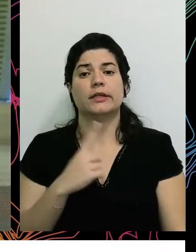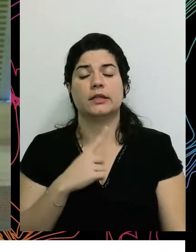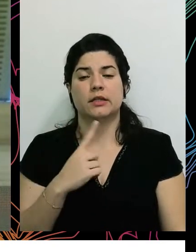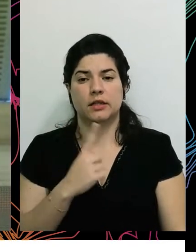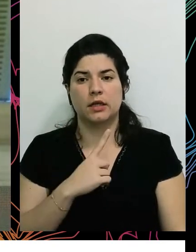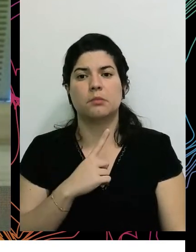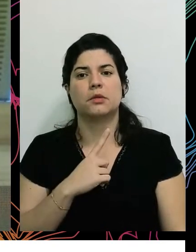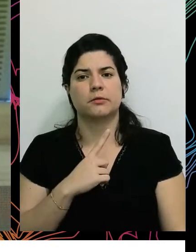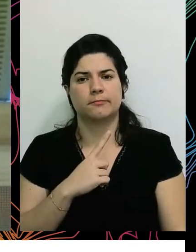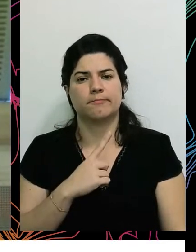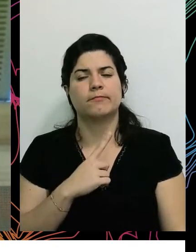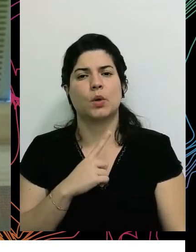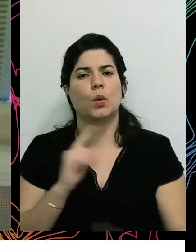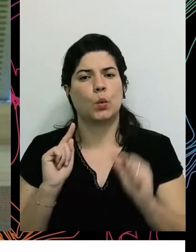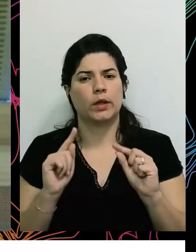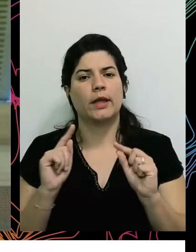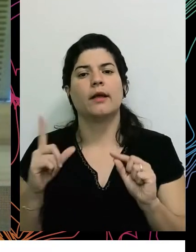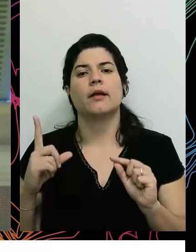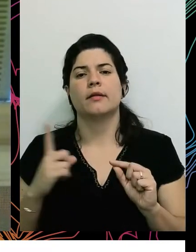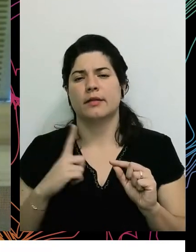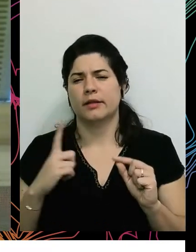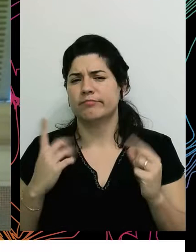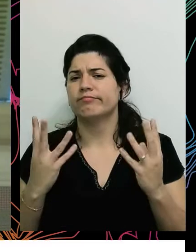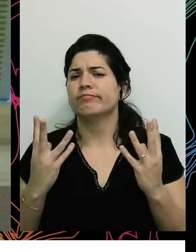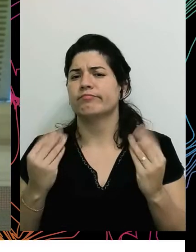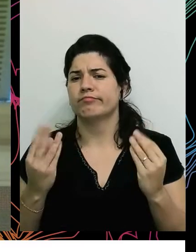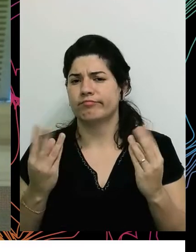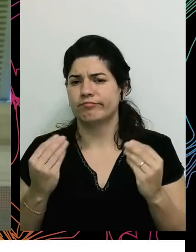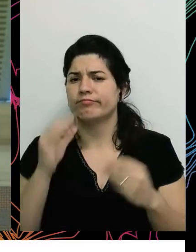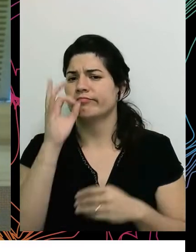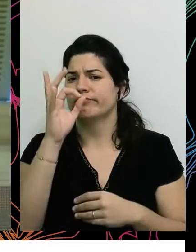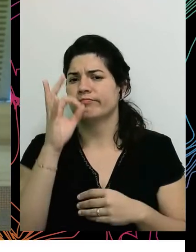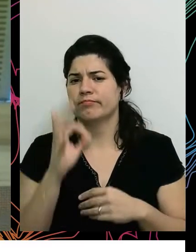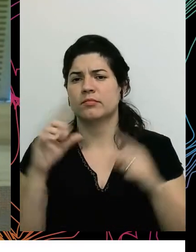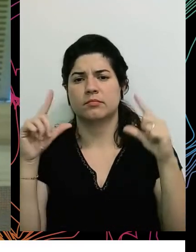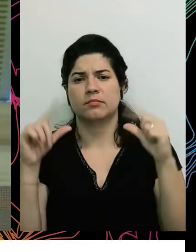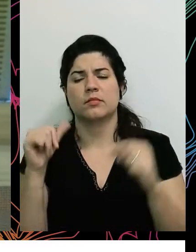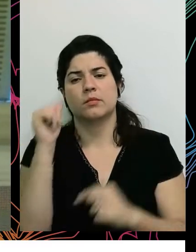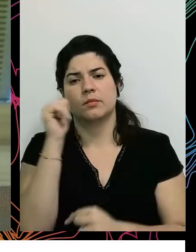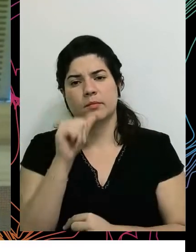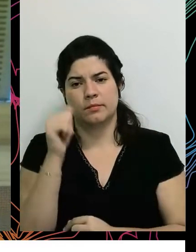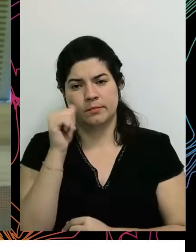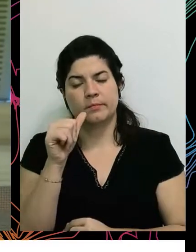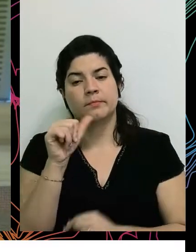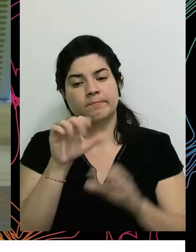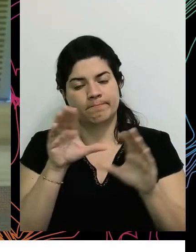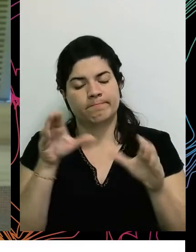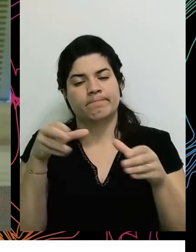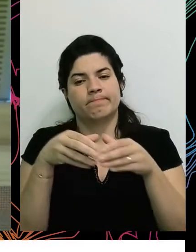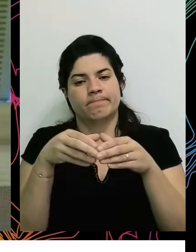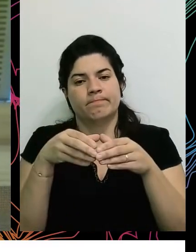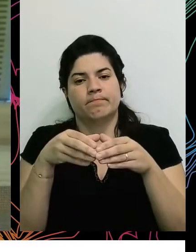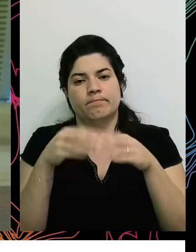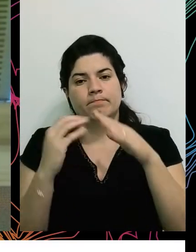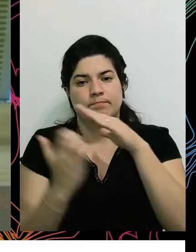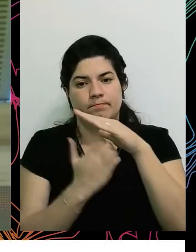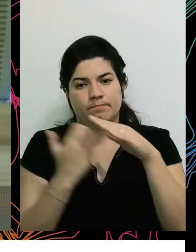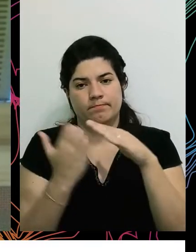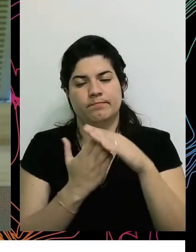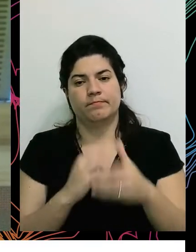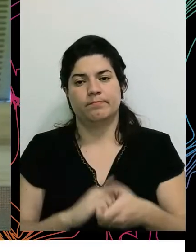reconhecer que ainda temos um porcentagem muito menor de mulheres na companhia. E isso